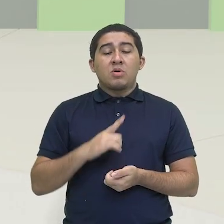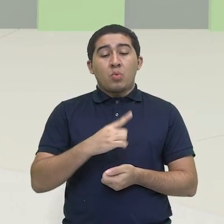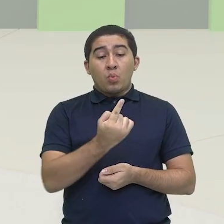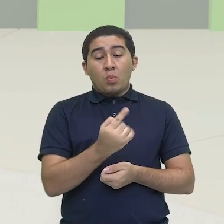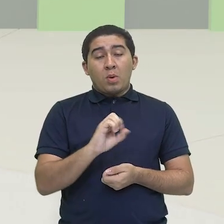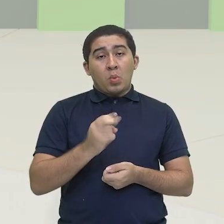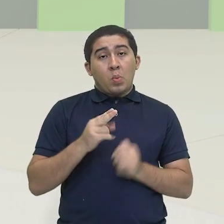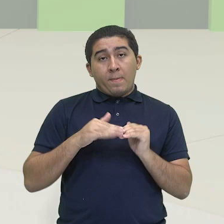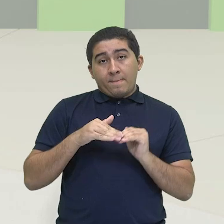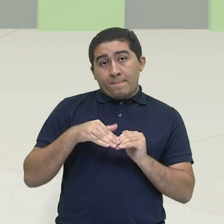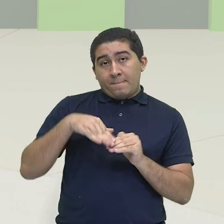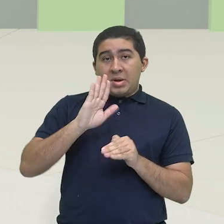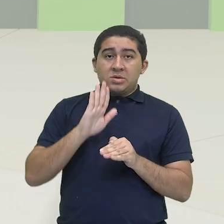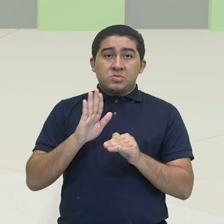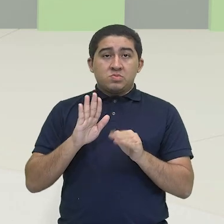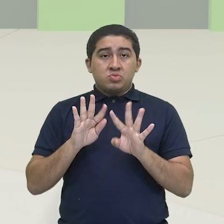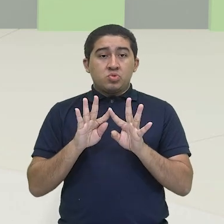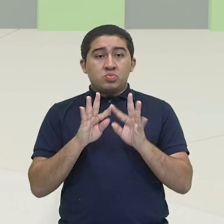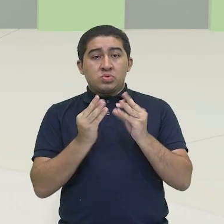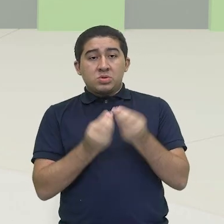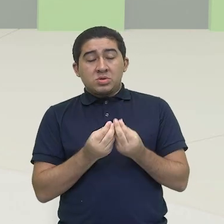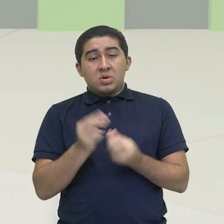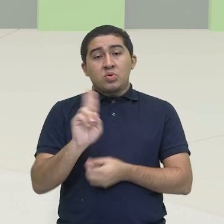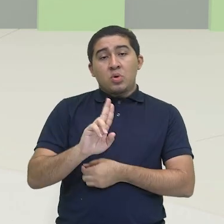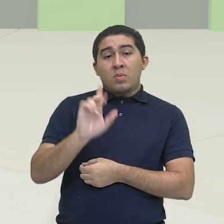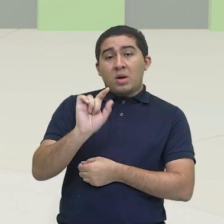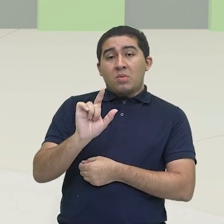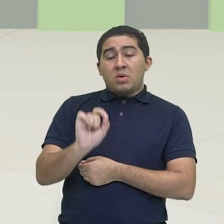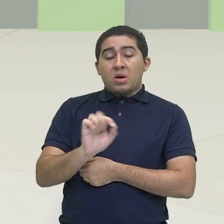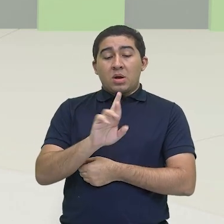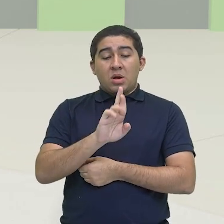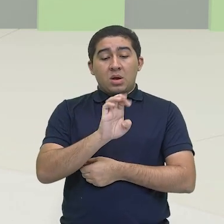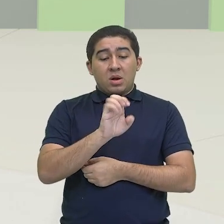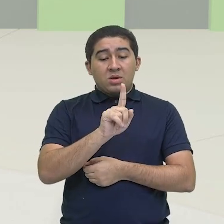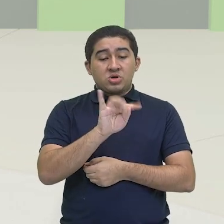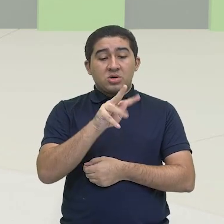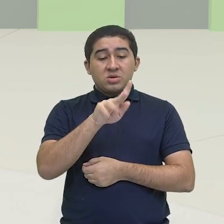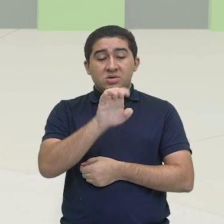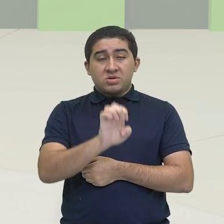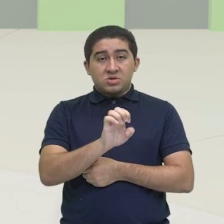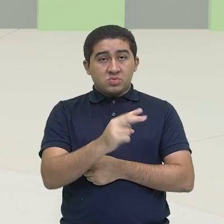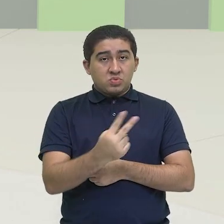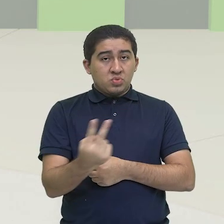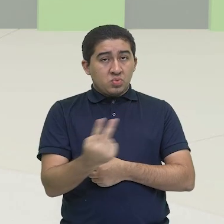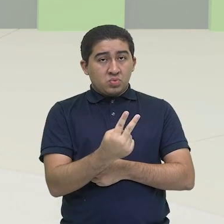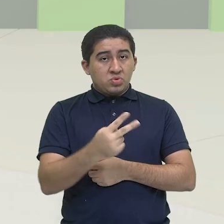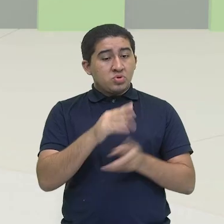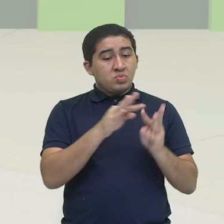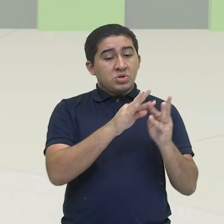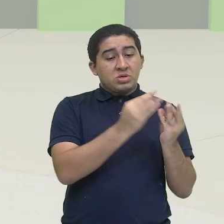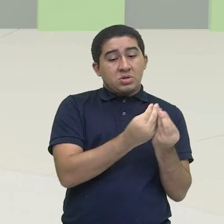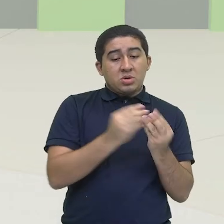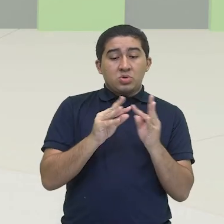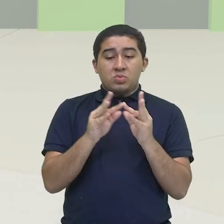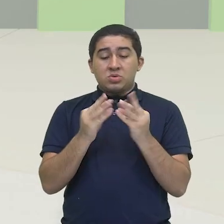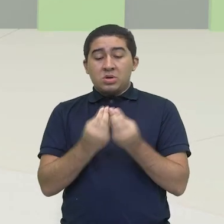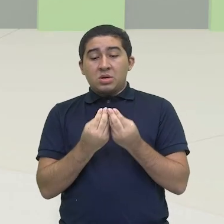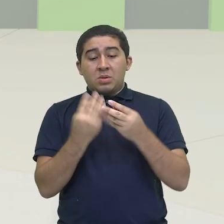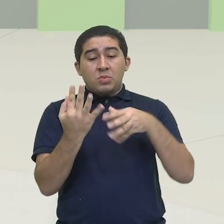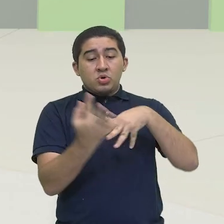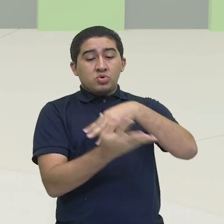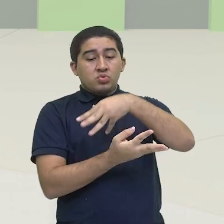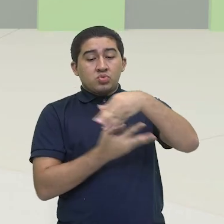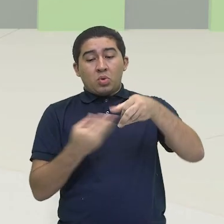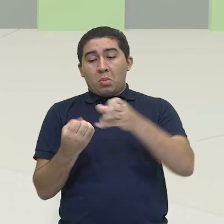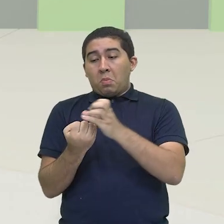mais substâncias, que são chamadas de reagentes, elas são convertidas em uma